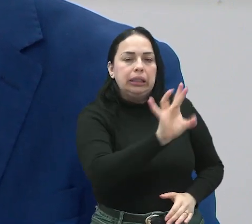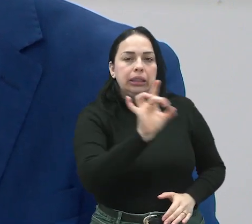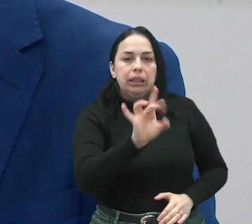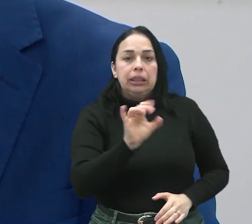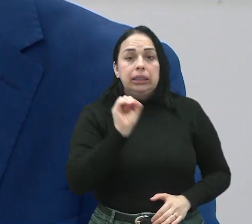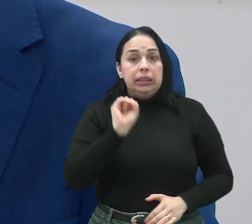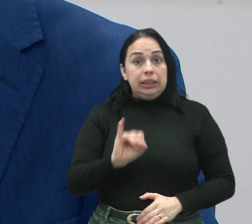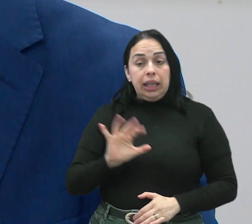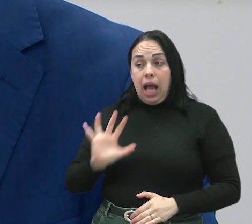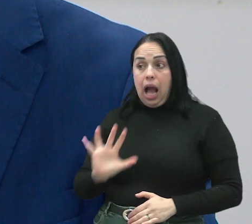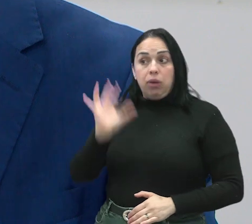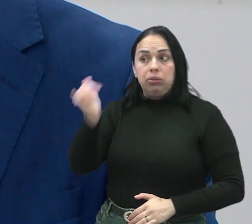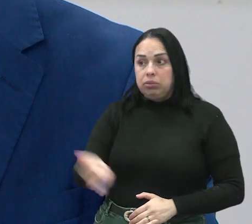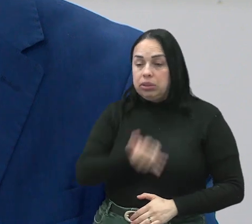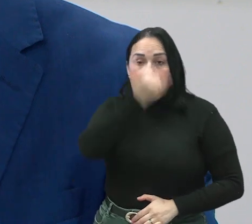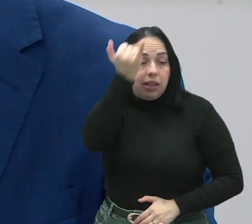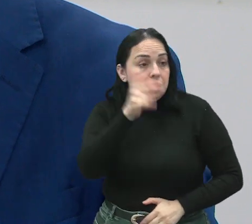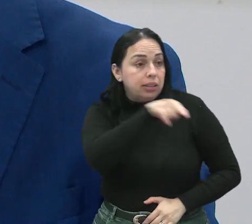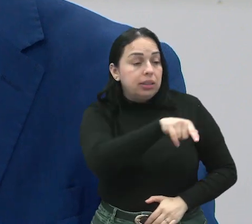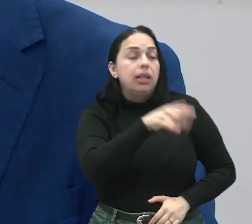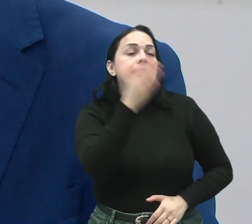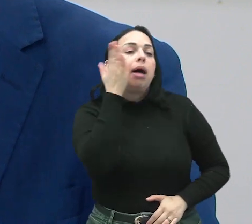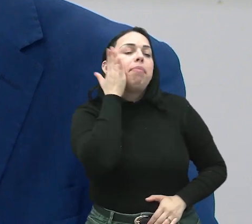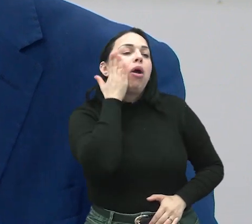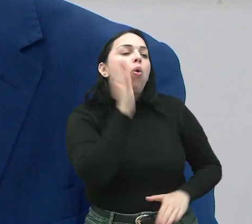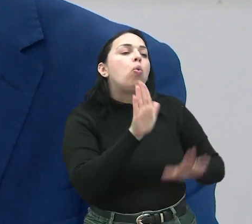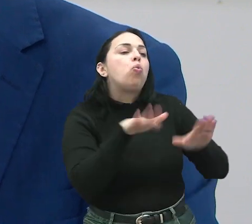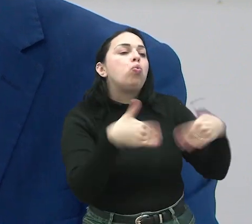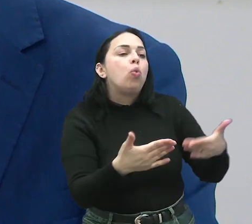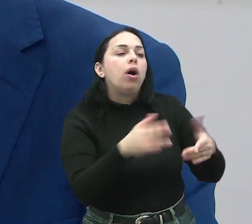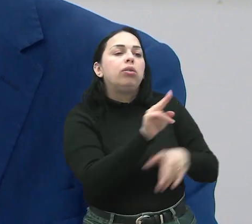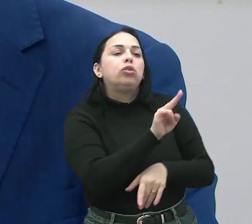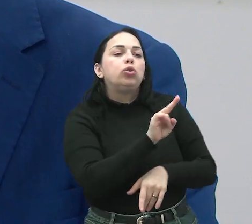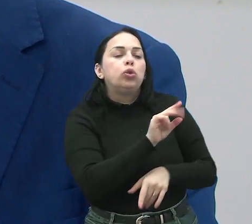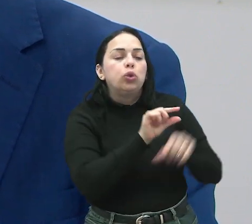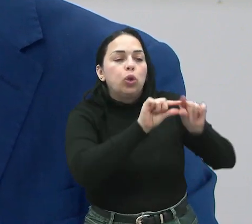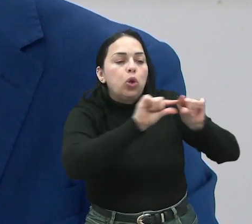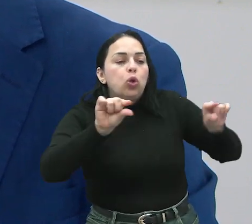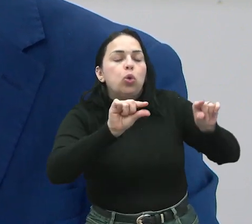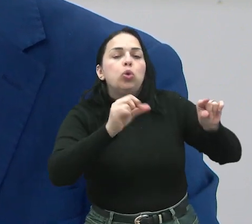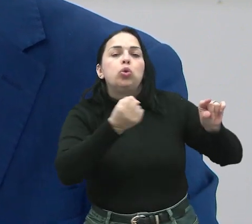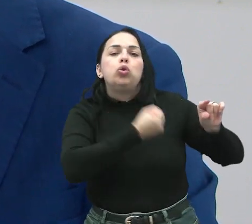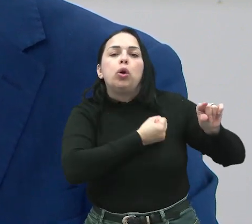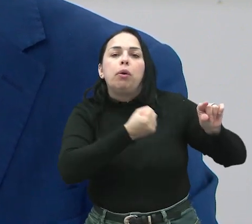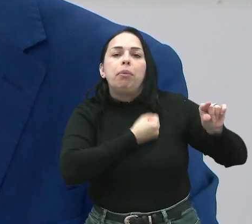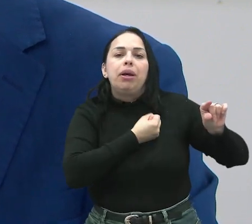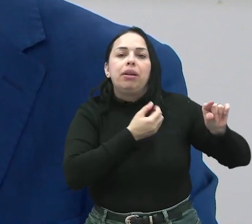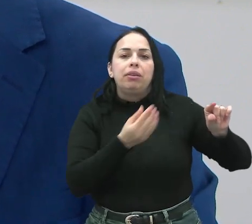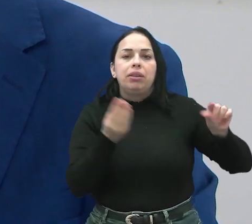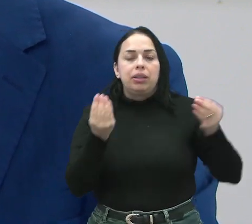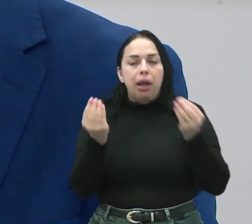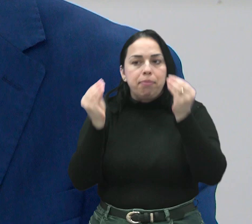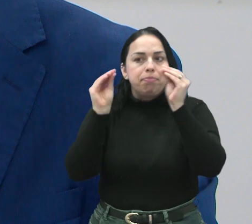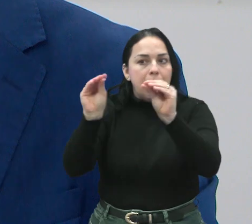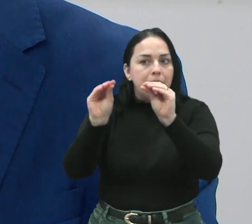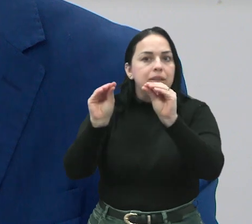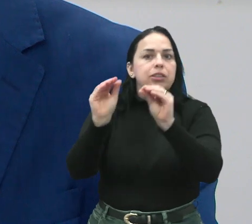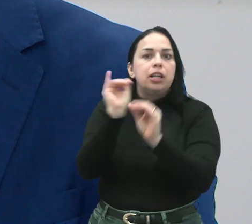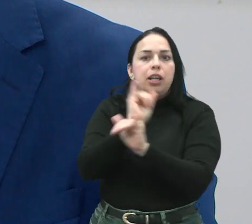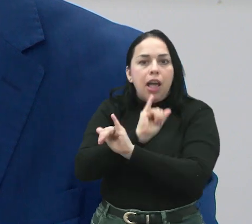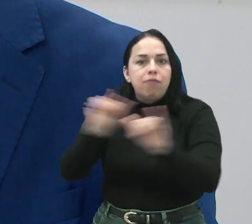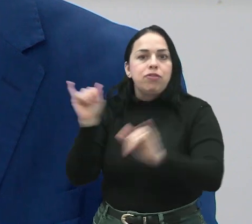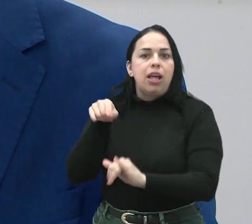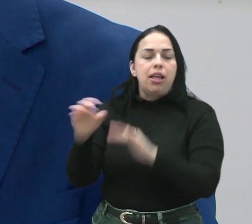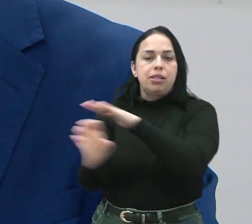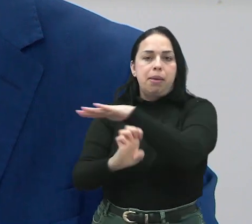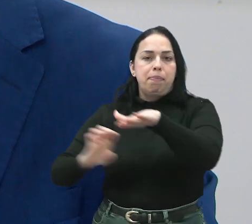qualquer medida, inclusive a polícia precisa, é desse número. Porque vai ser através desse número que vai alimentar os bancos das operadoras, os bancos de dados